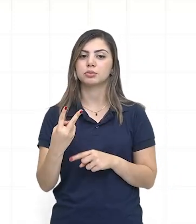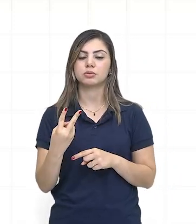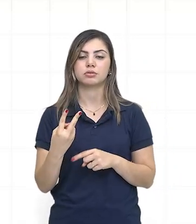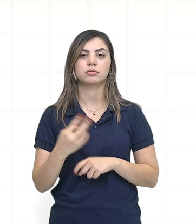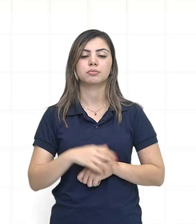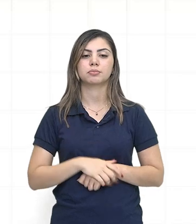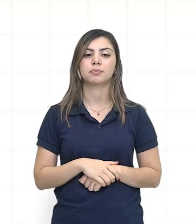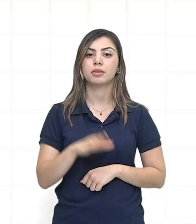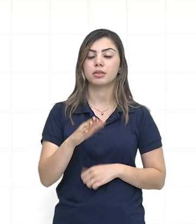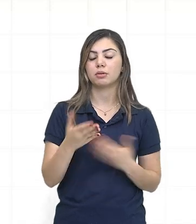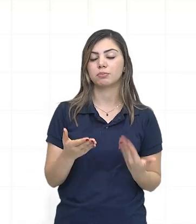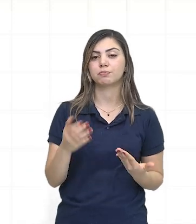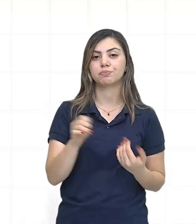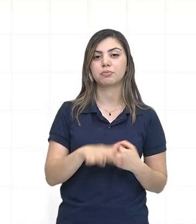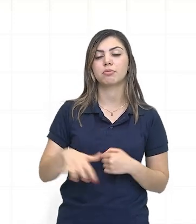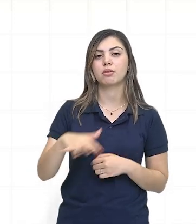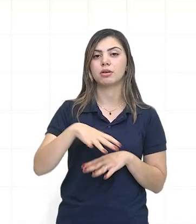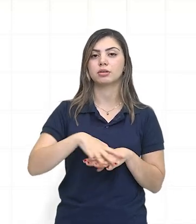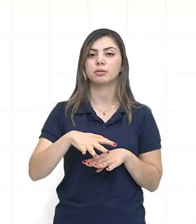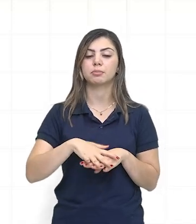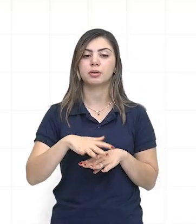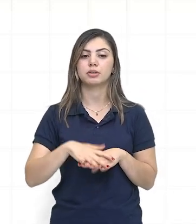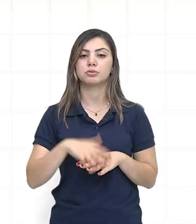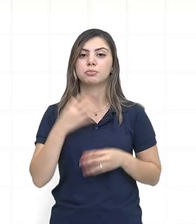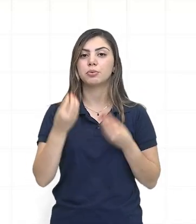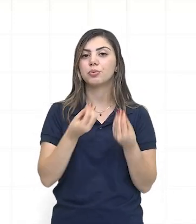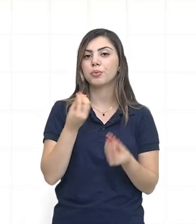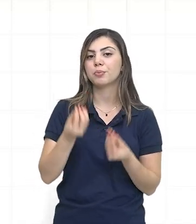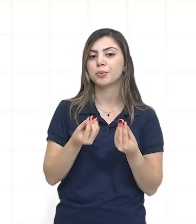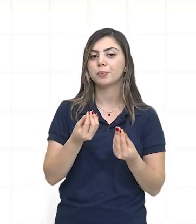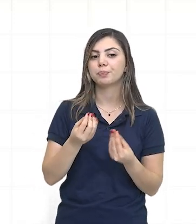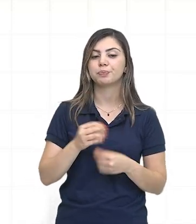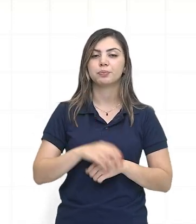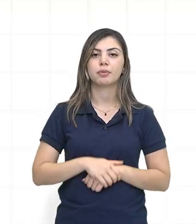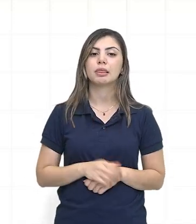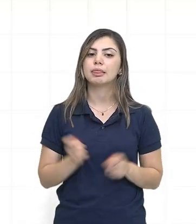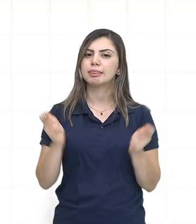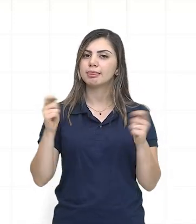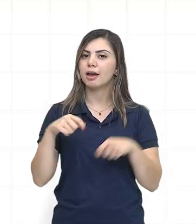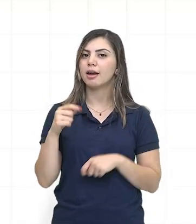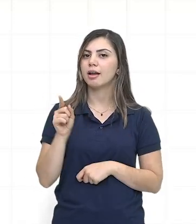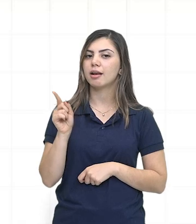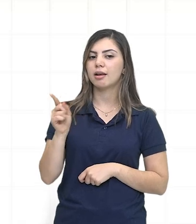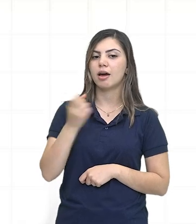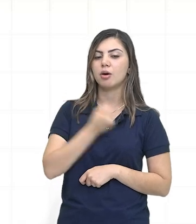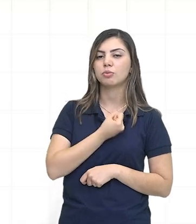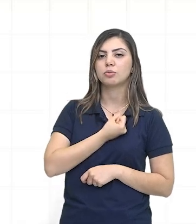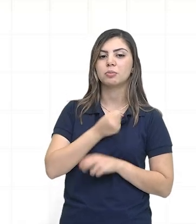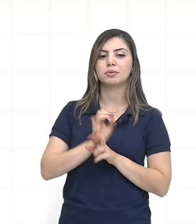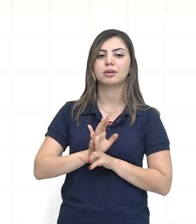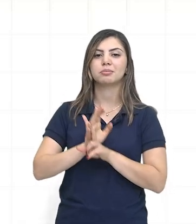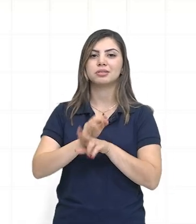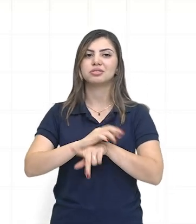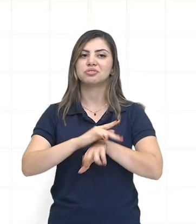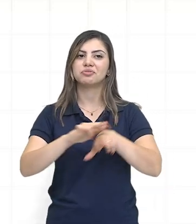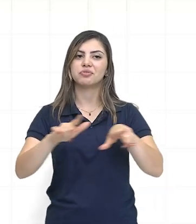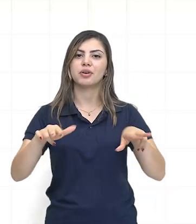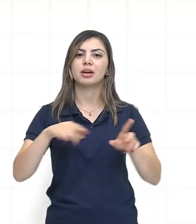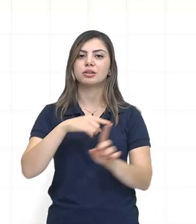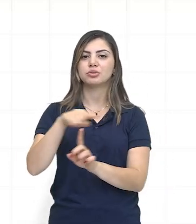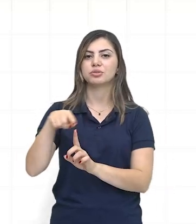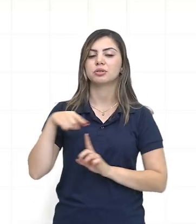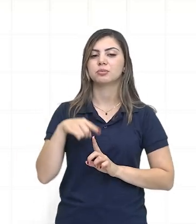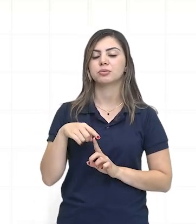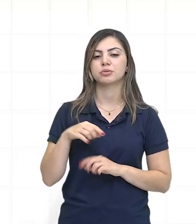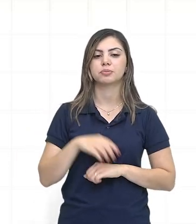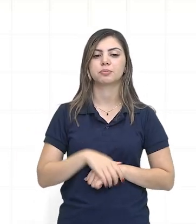2. Na matemática, a gente tem isso aqui, que a gente pode representar um número de várias maneiras.